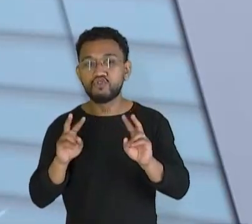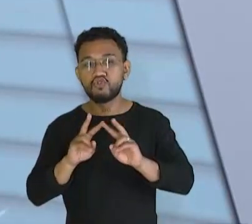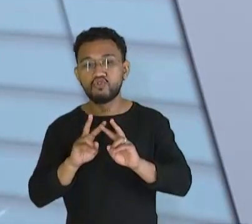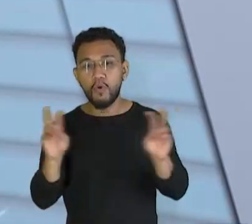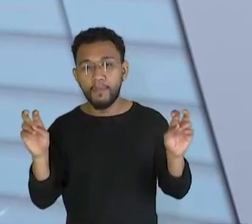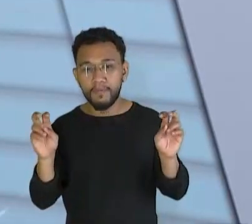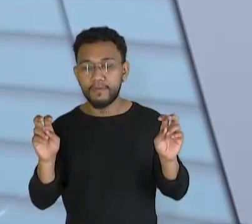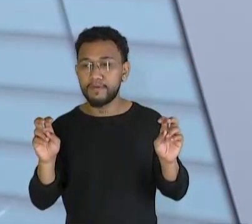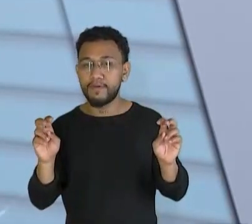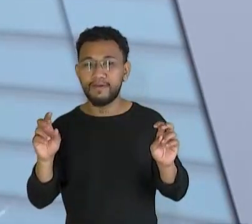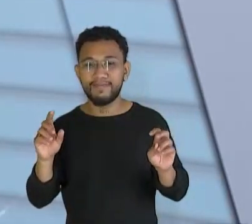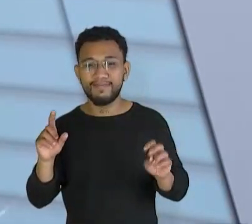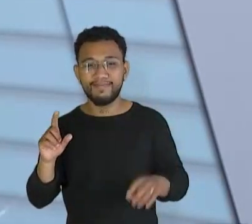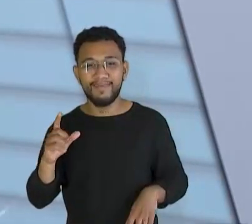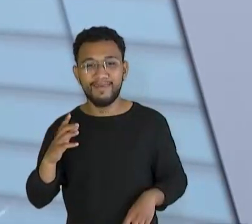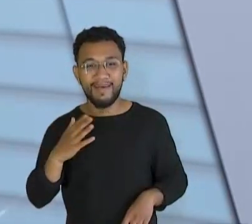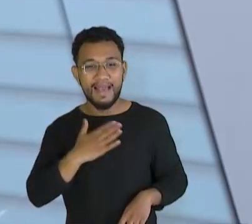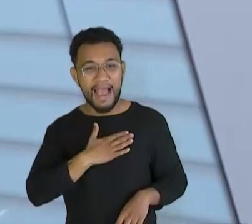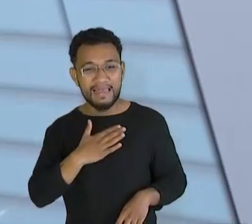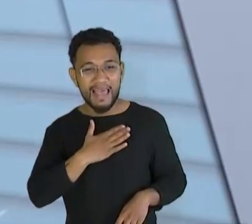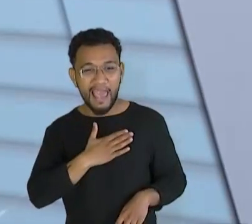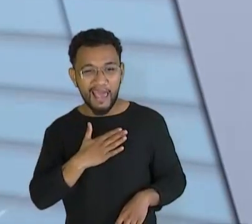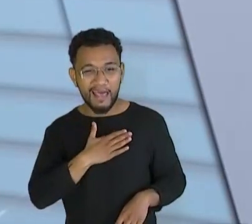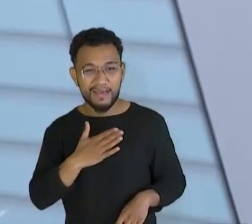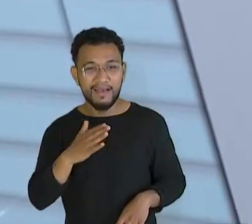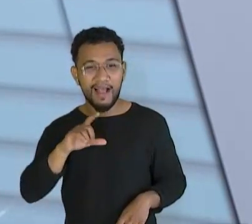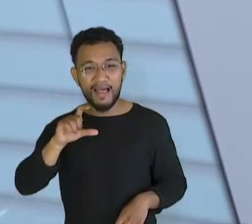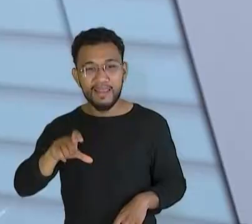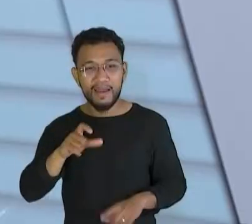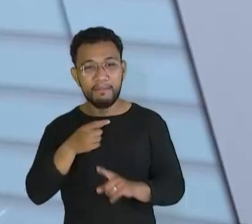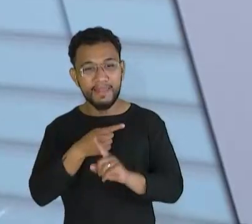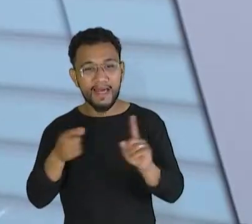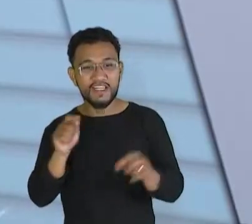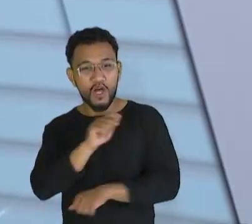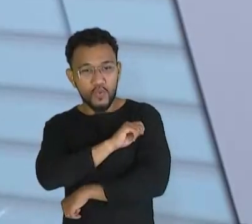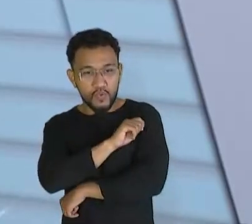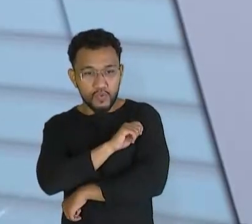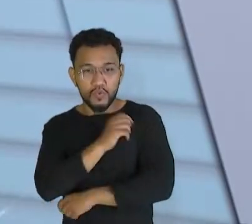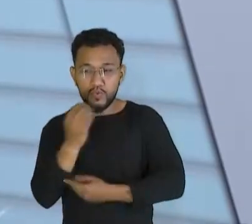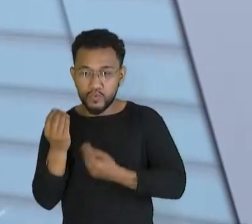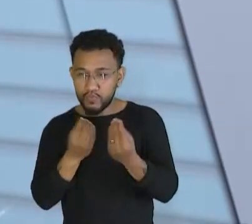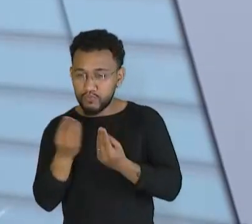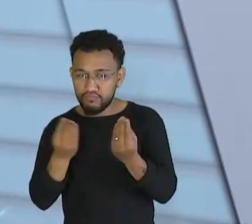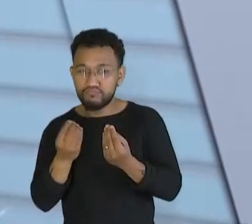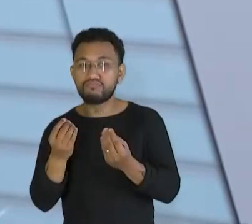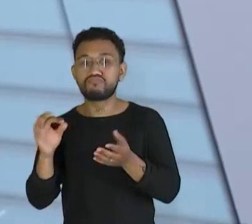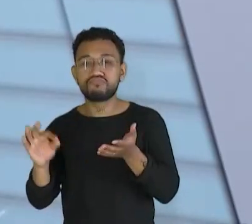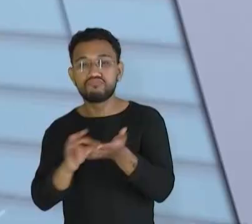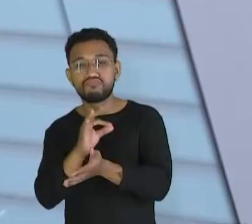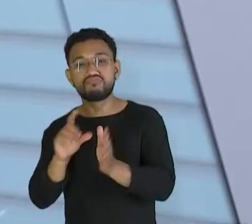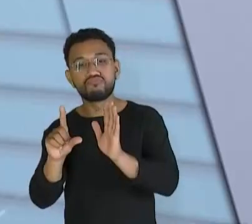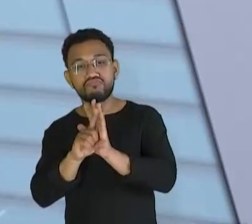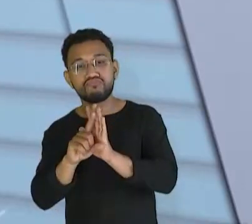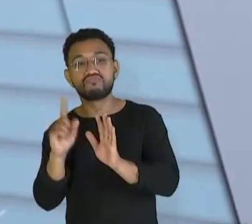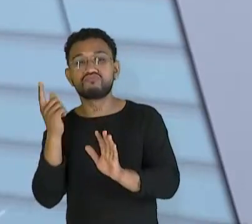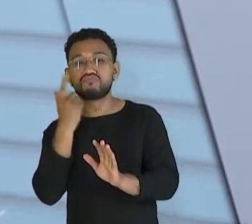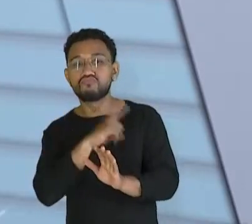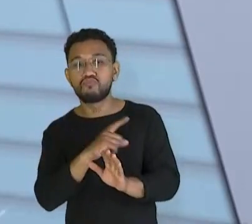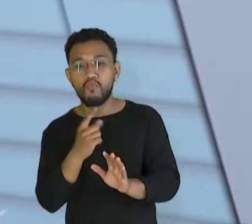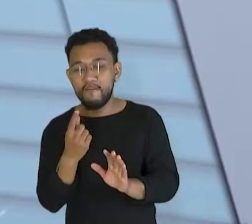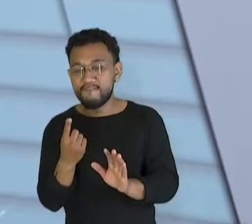Isso. Antes, não ia diretamente, e por esse gesto, né, contribuiu para a Casa do Estudante ter uma